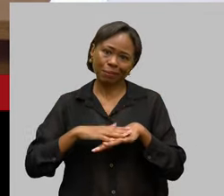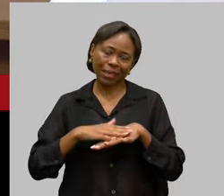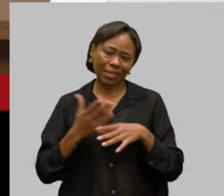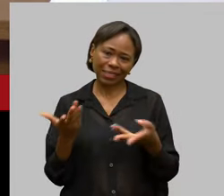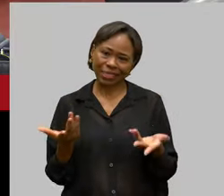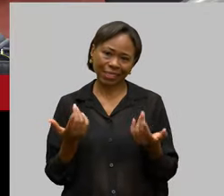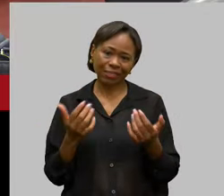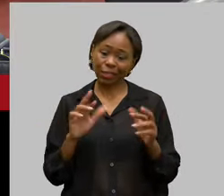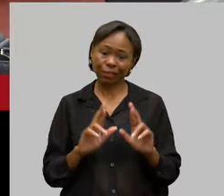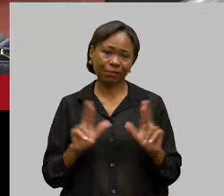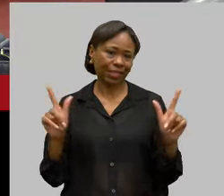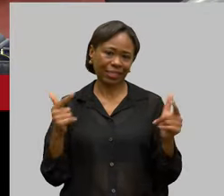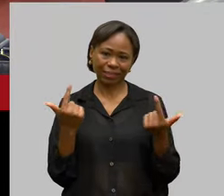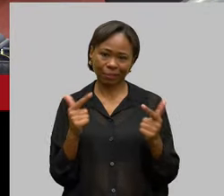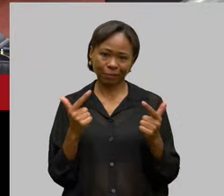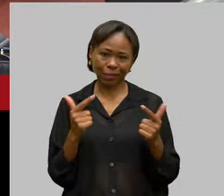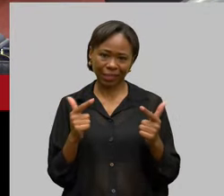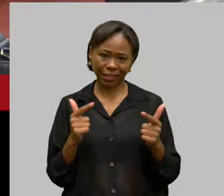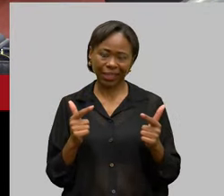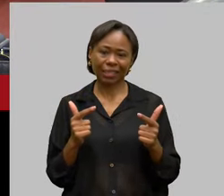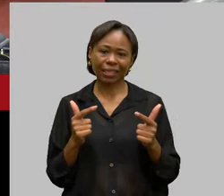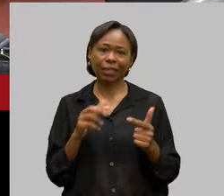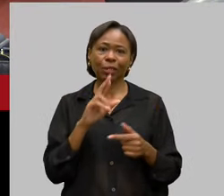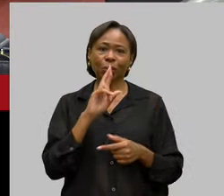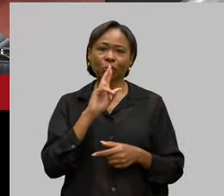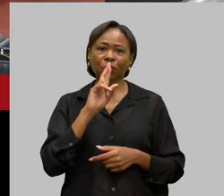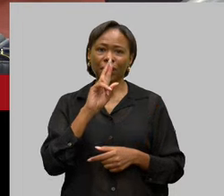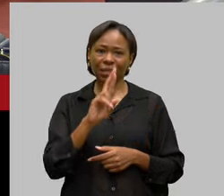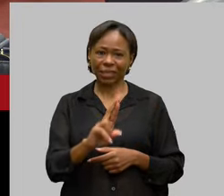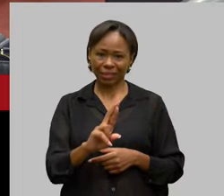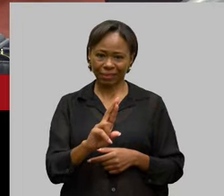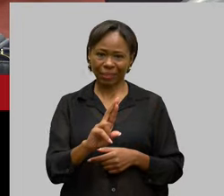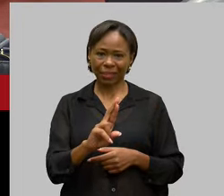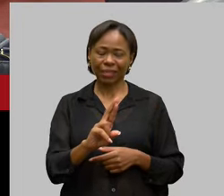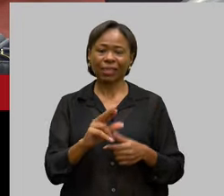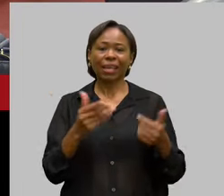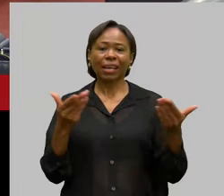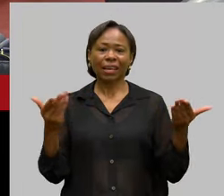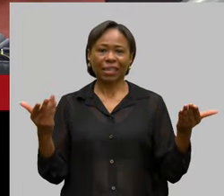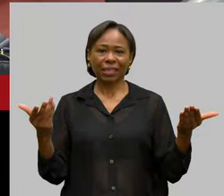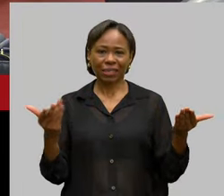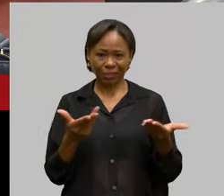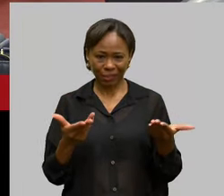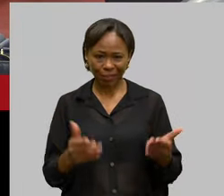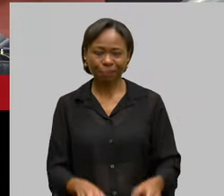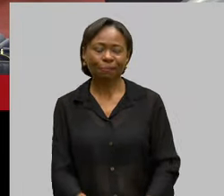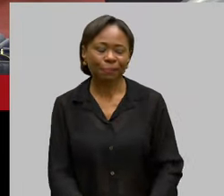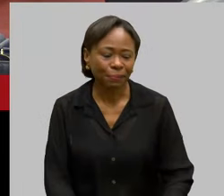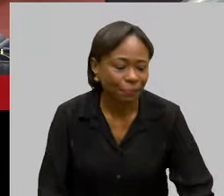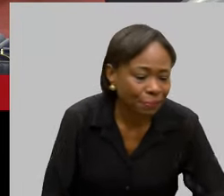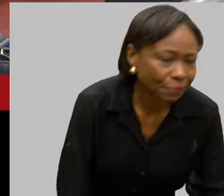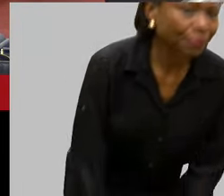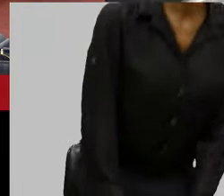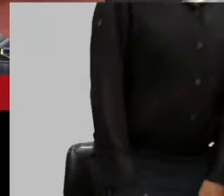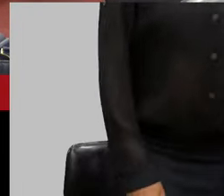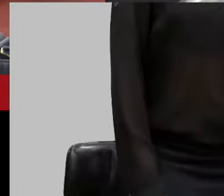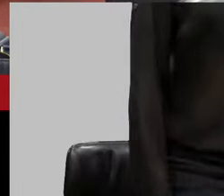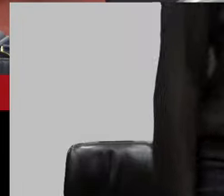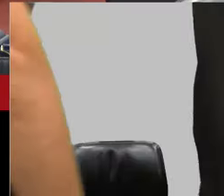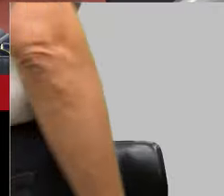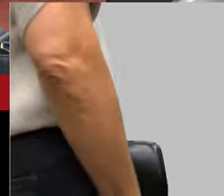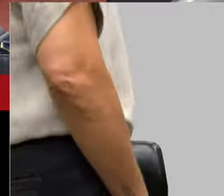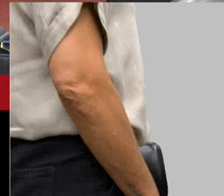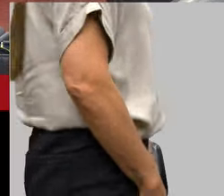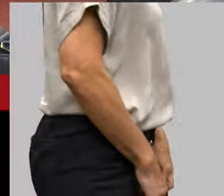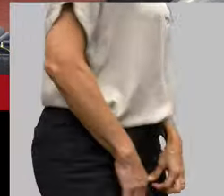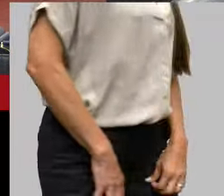est dando diferente bom e respondido desso desculpa agora já já me perdi na pergunta do ah